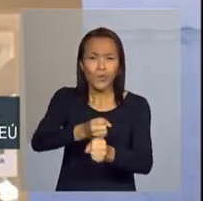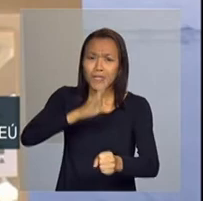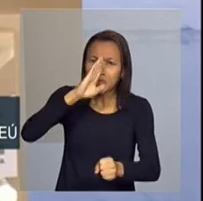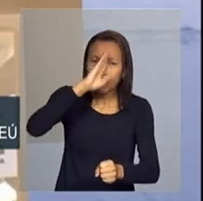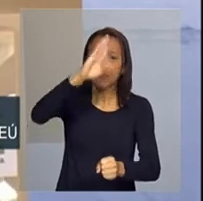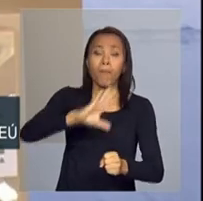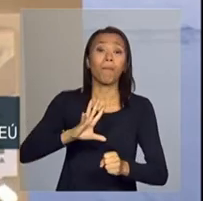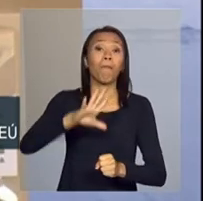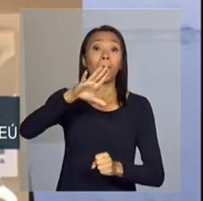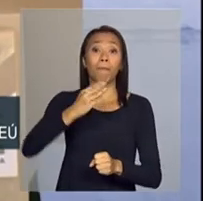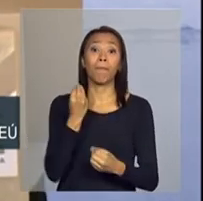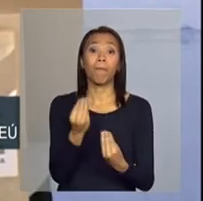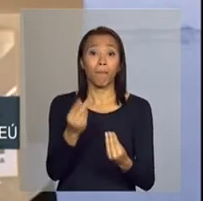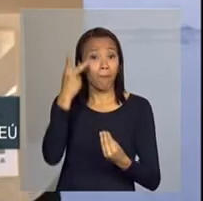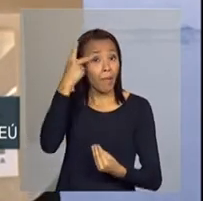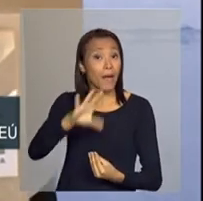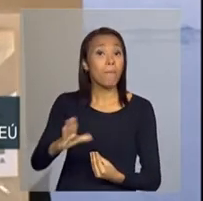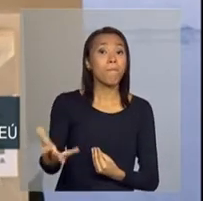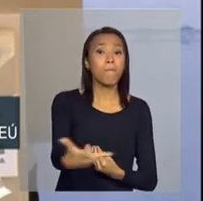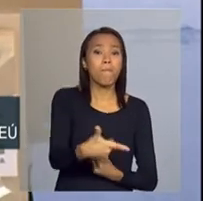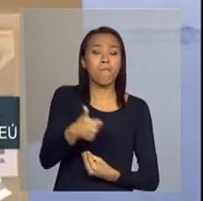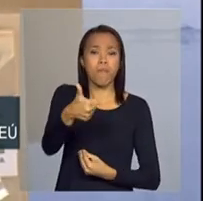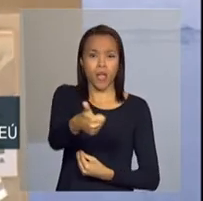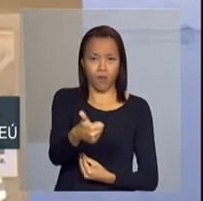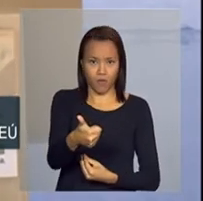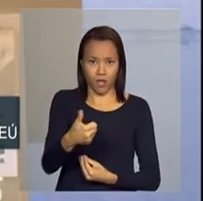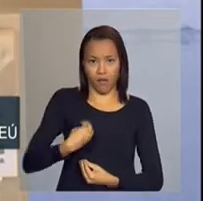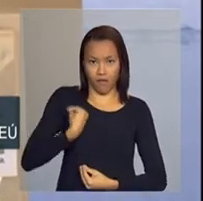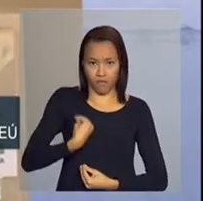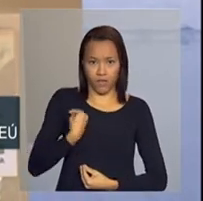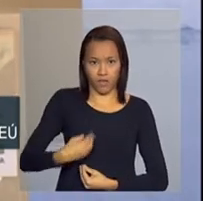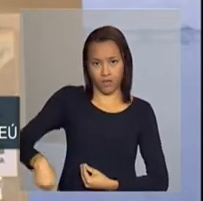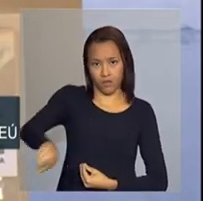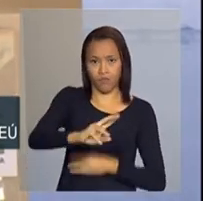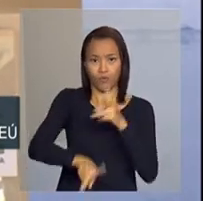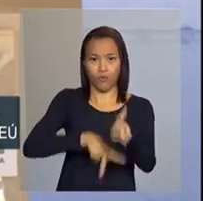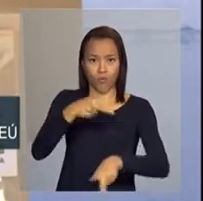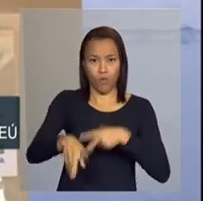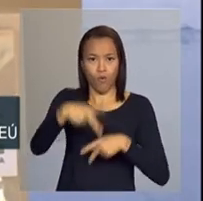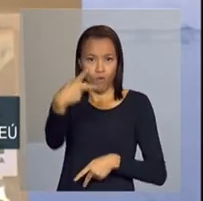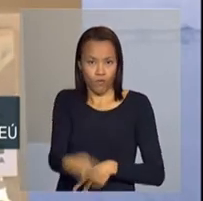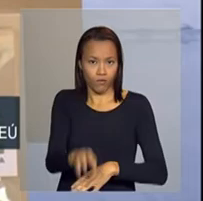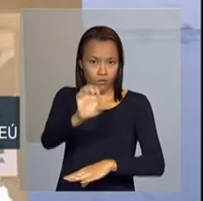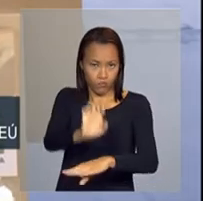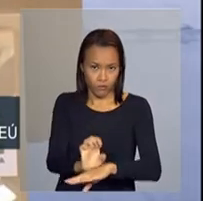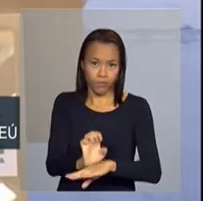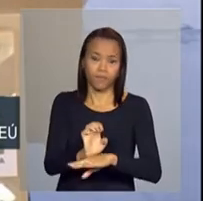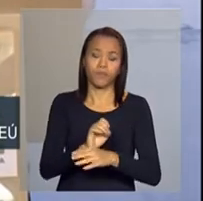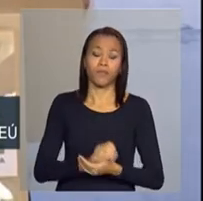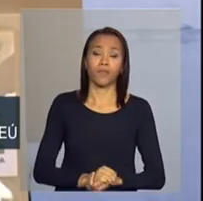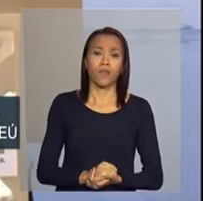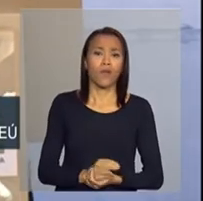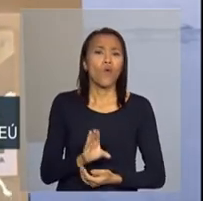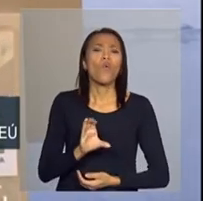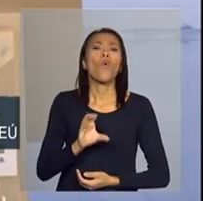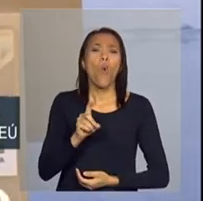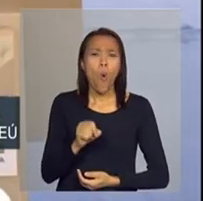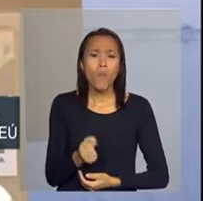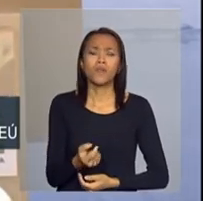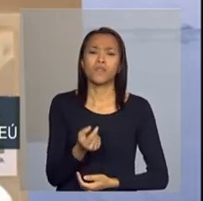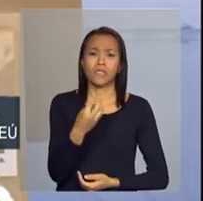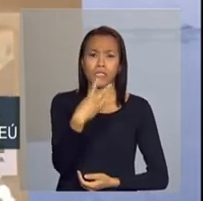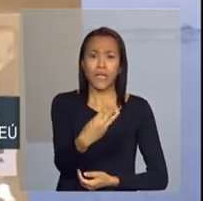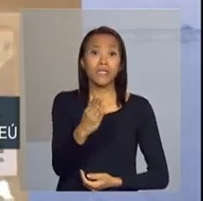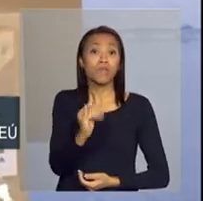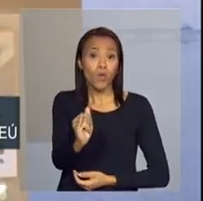a qualidade de vida da população pernambucana. Vou dizer como é que esses 3 bilhões